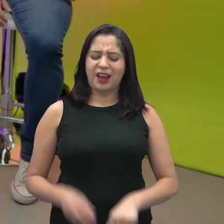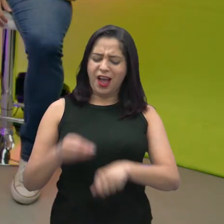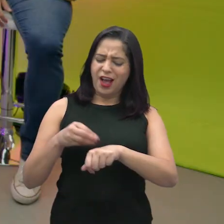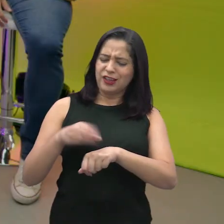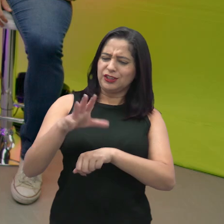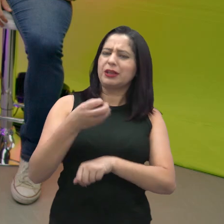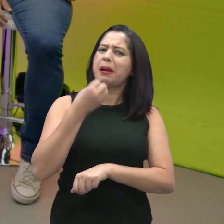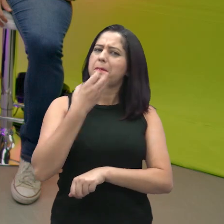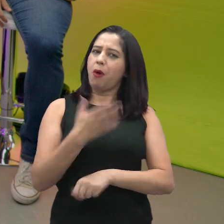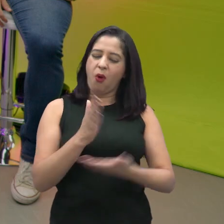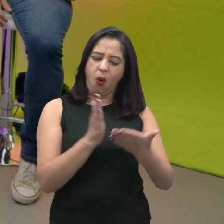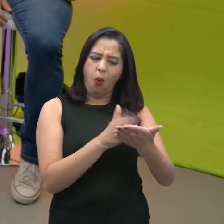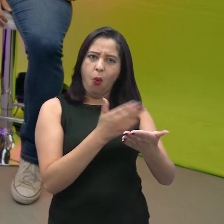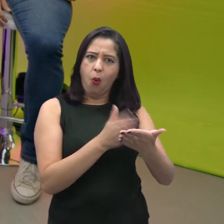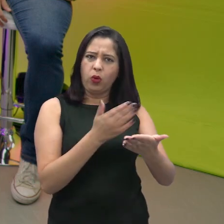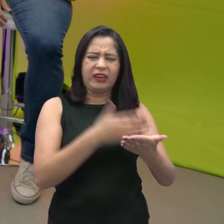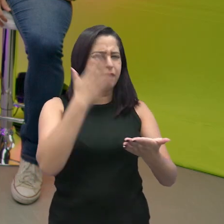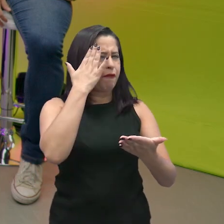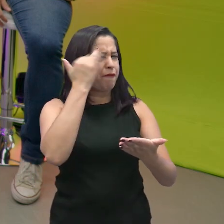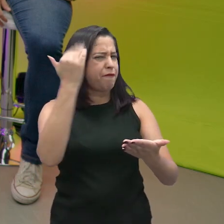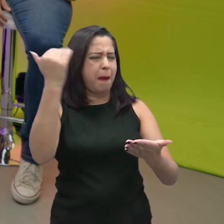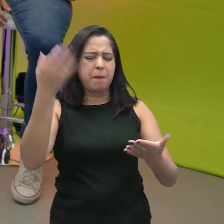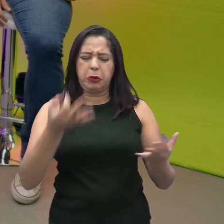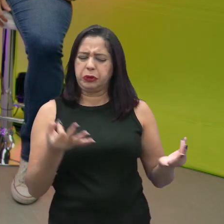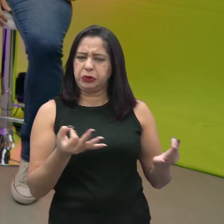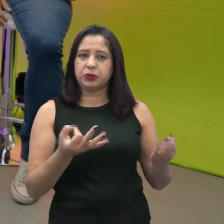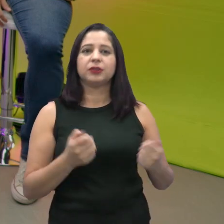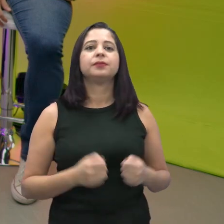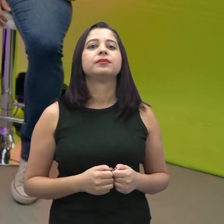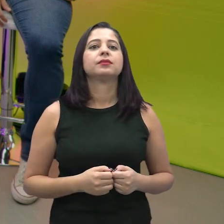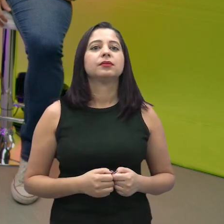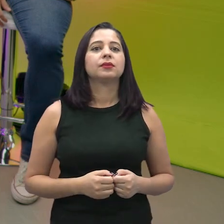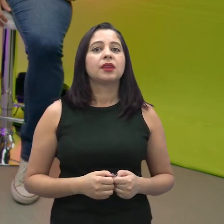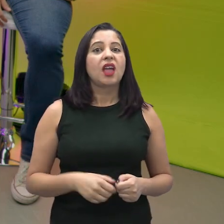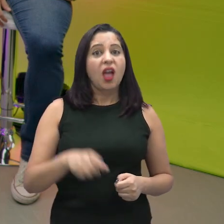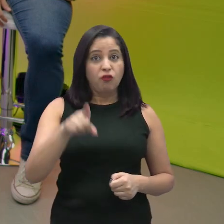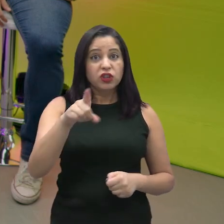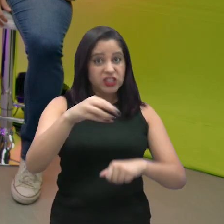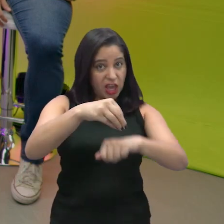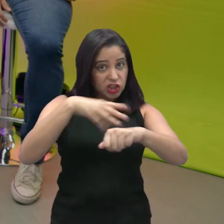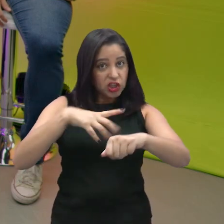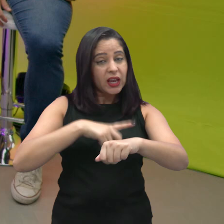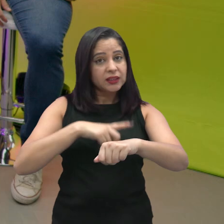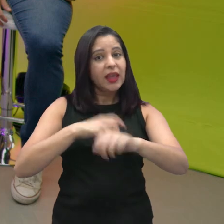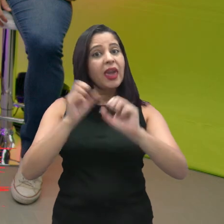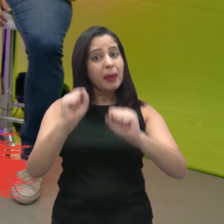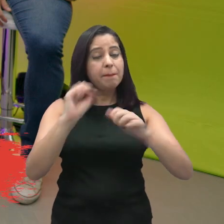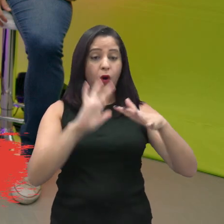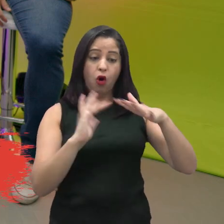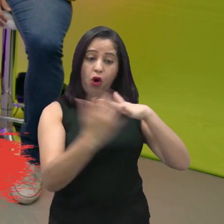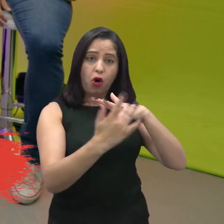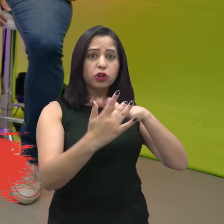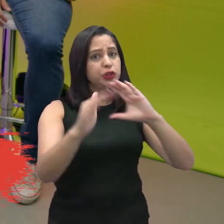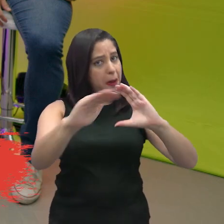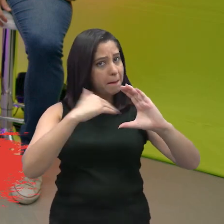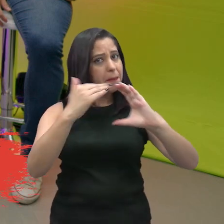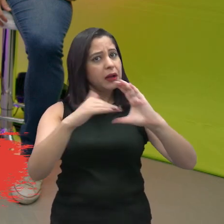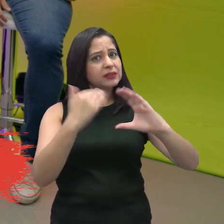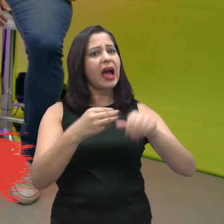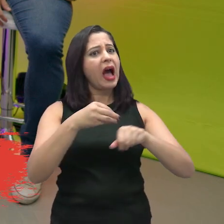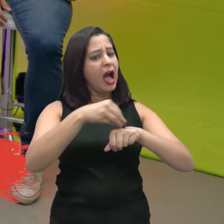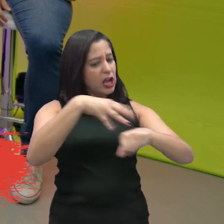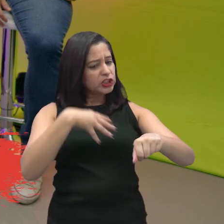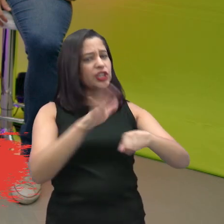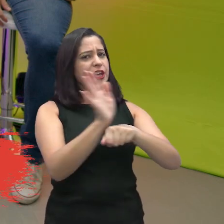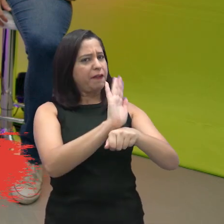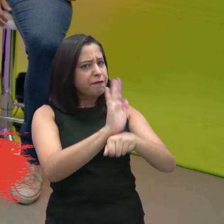Muito boa dica, Dom Quixote, um clássico, né? Muito bom, muito bom. Ó, se você tiver dica, manda pra gente lá nas redes sociais, viu? Dica de livro, de filme, por que não,